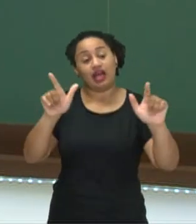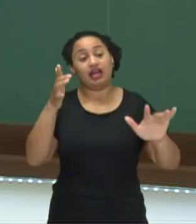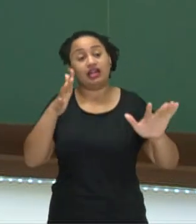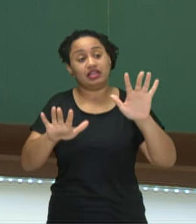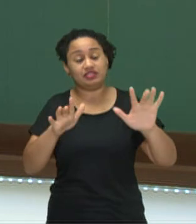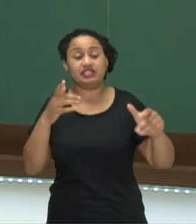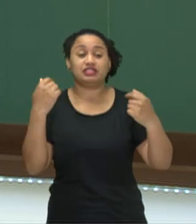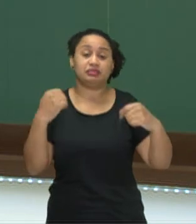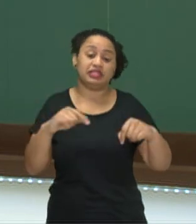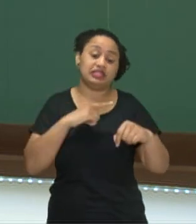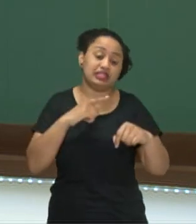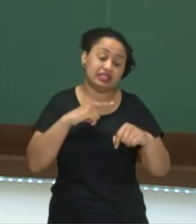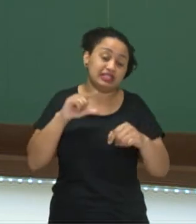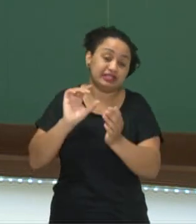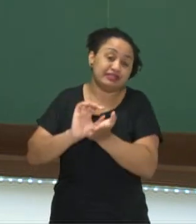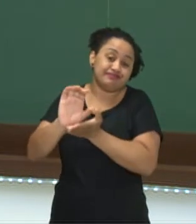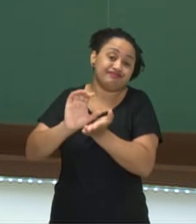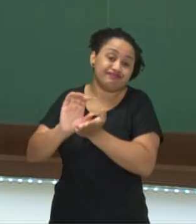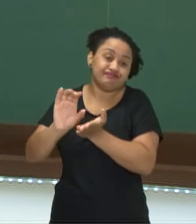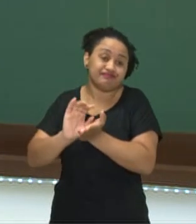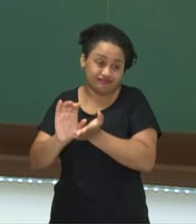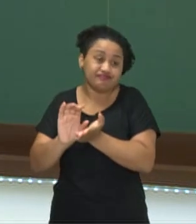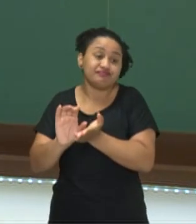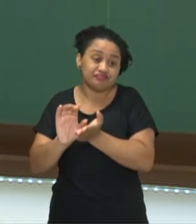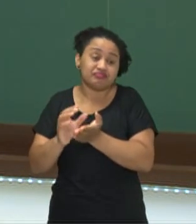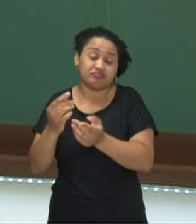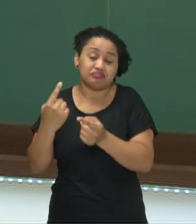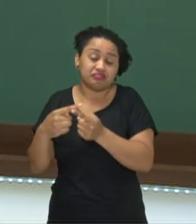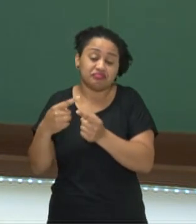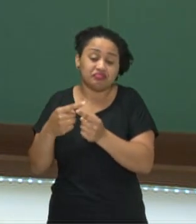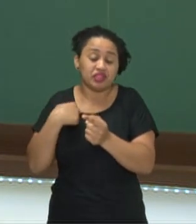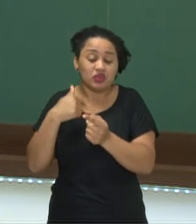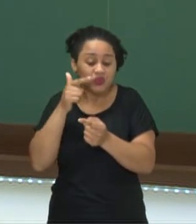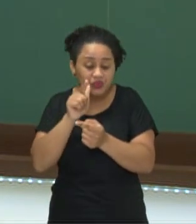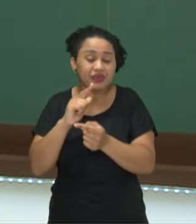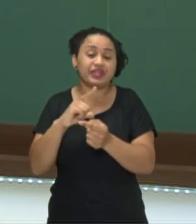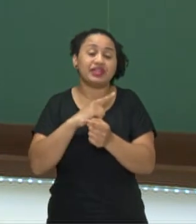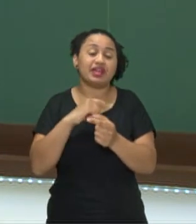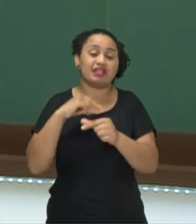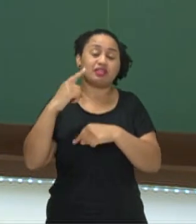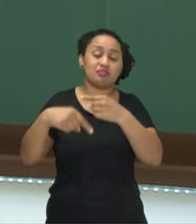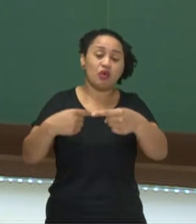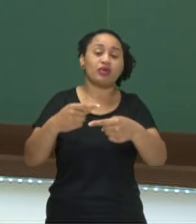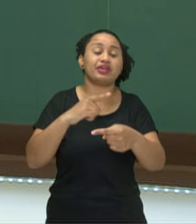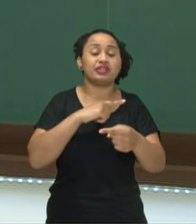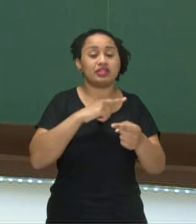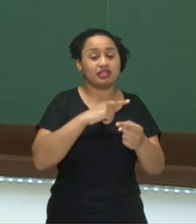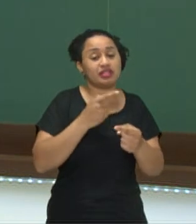precisa ter um passivo financeiro exatamente para que a gente possa gerar